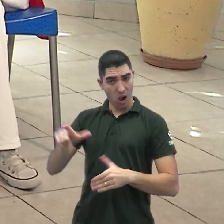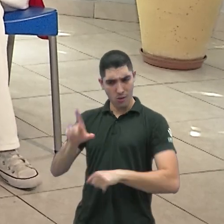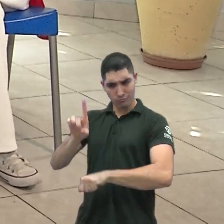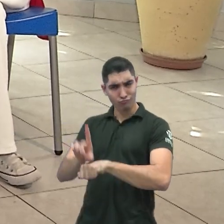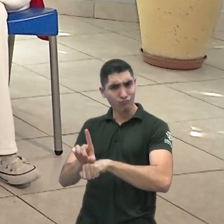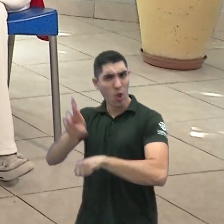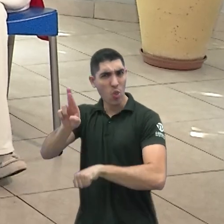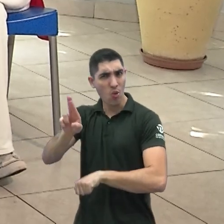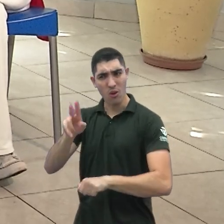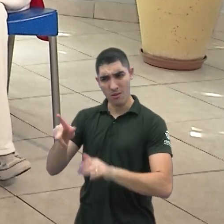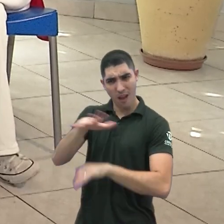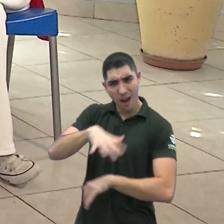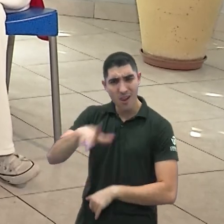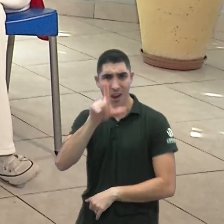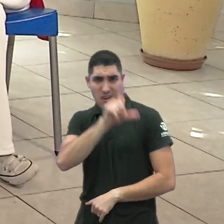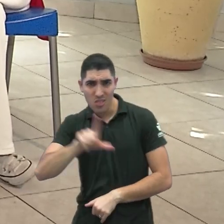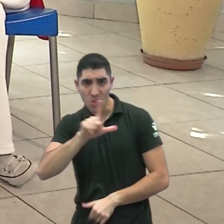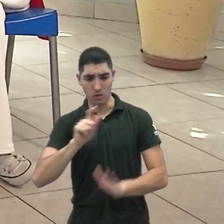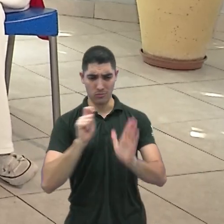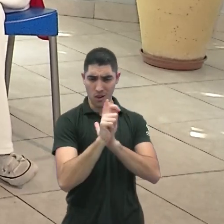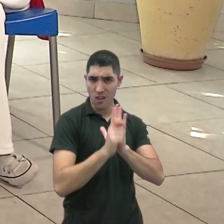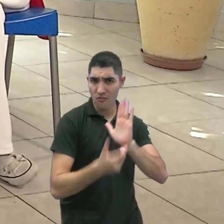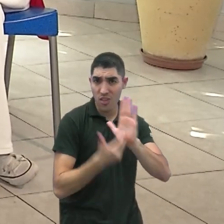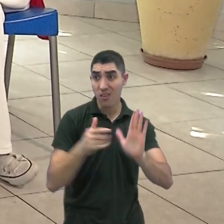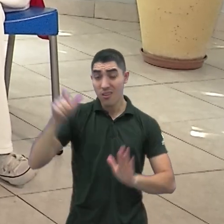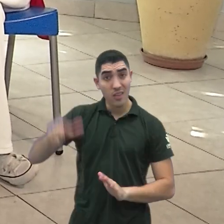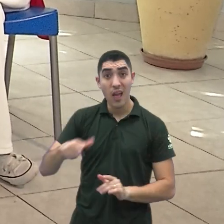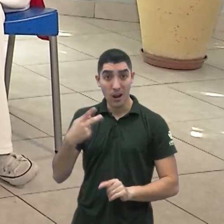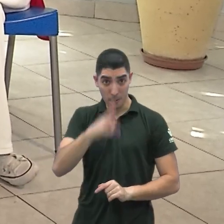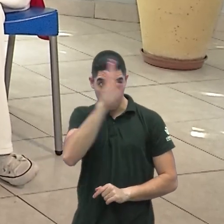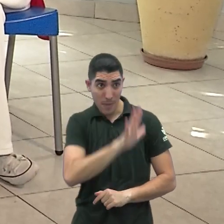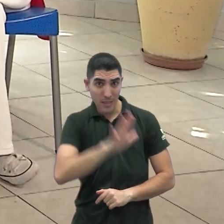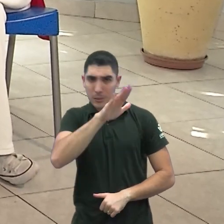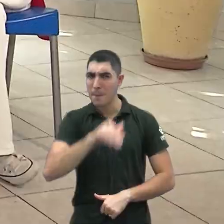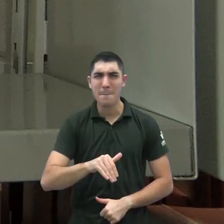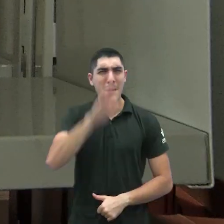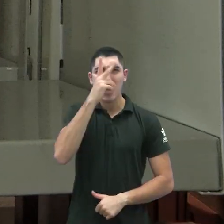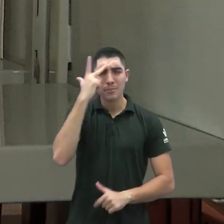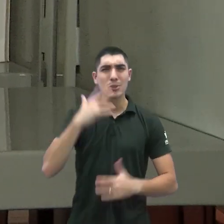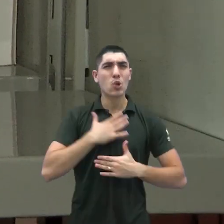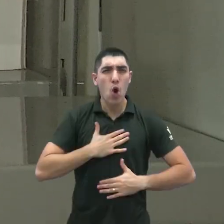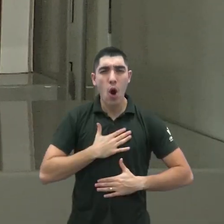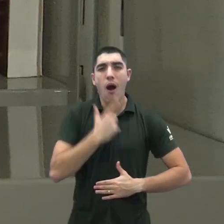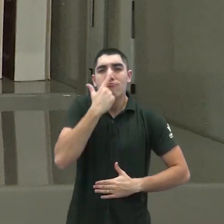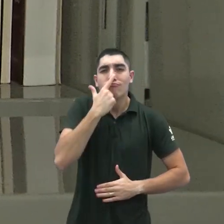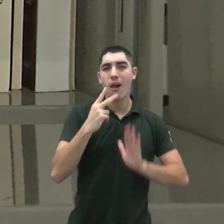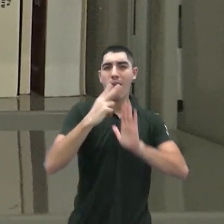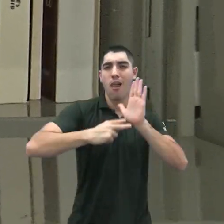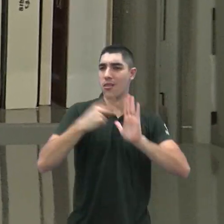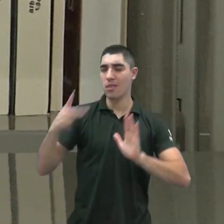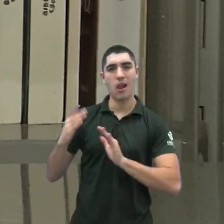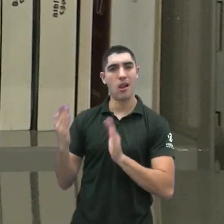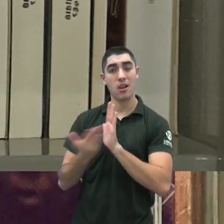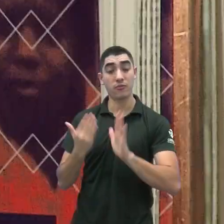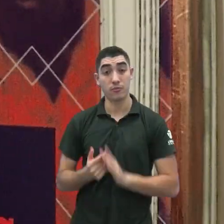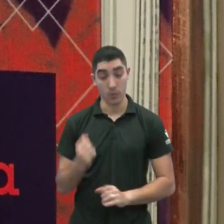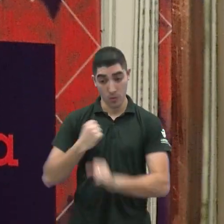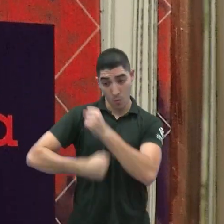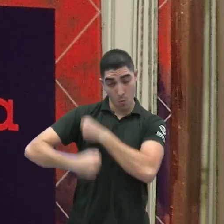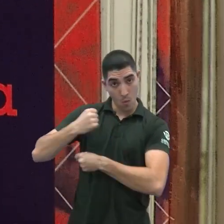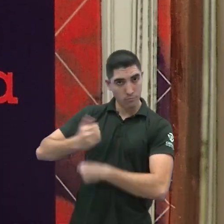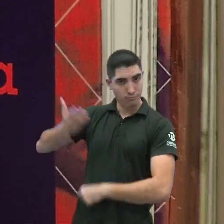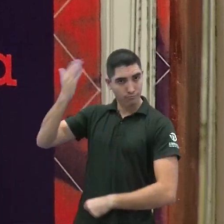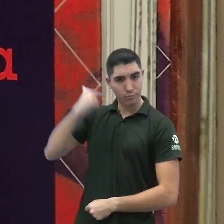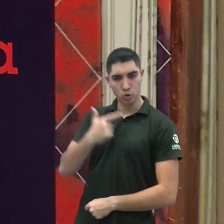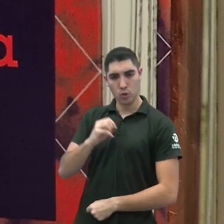em literatura, escritora e uma das mulheres mais lidas da atualidade. Só no ano de 2023, e contabilizando